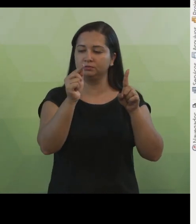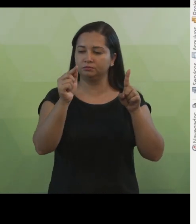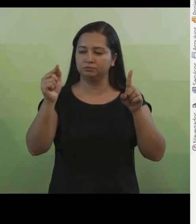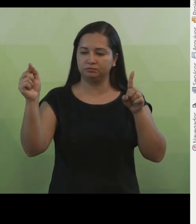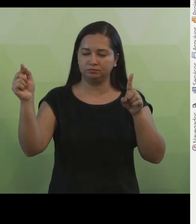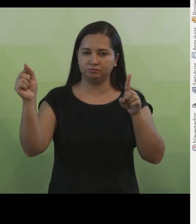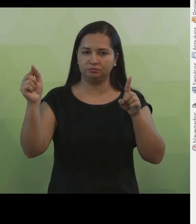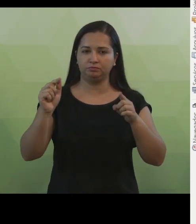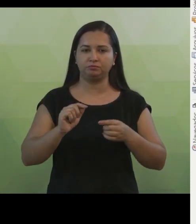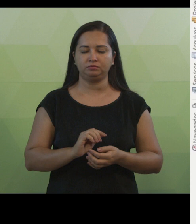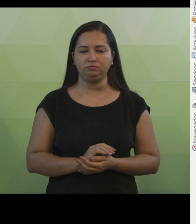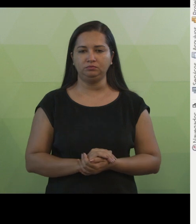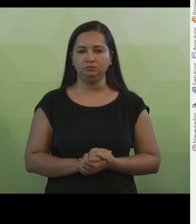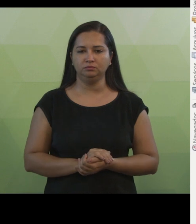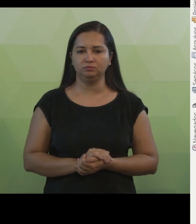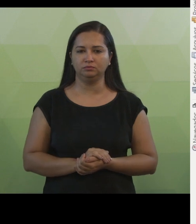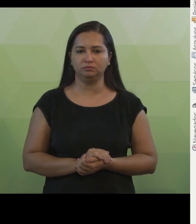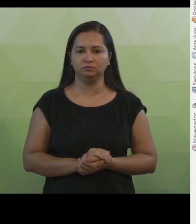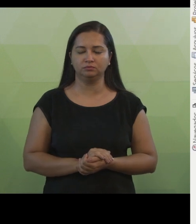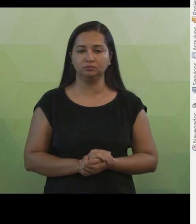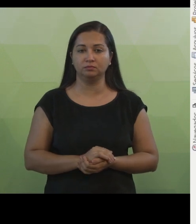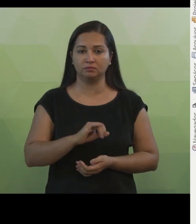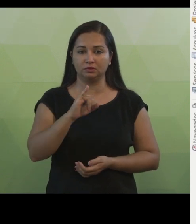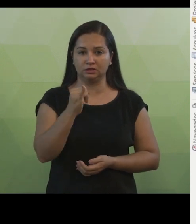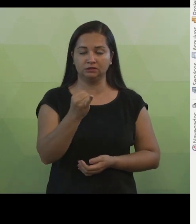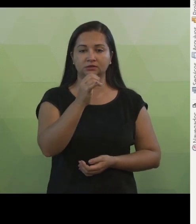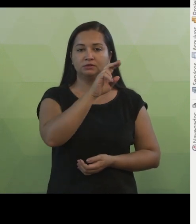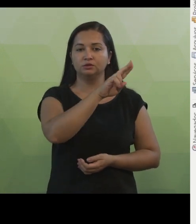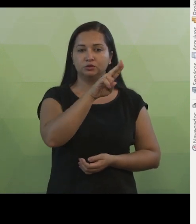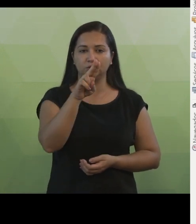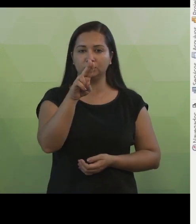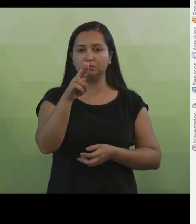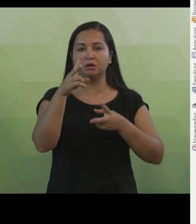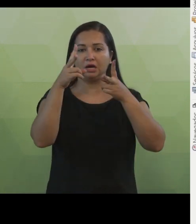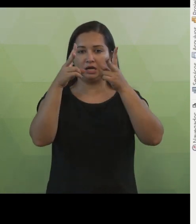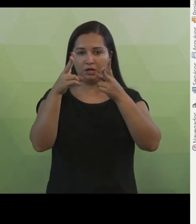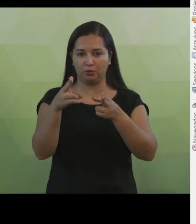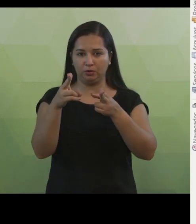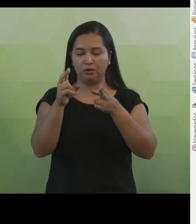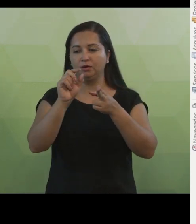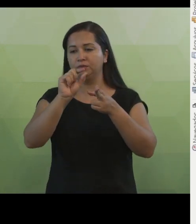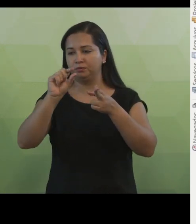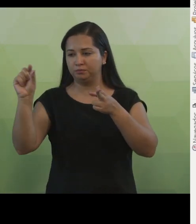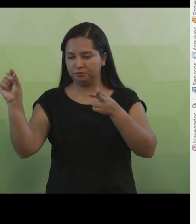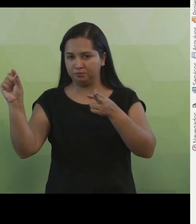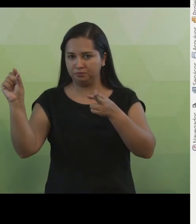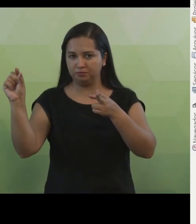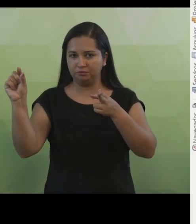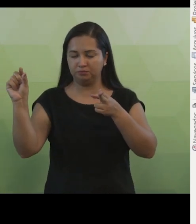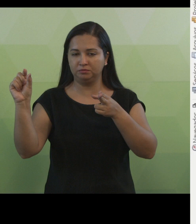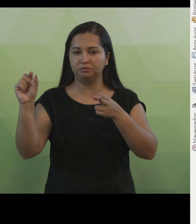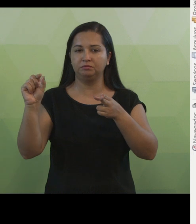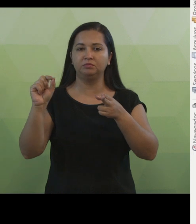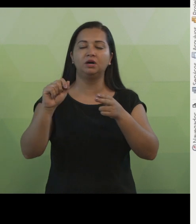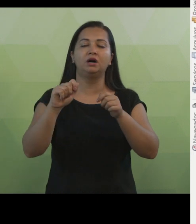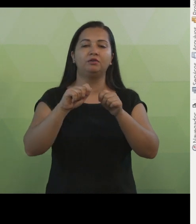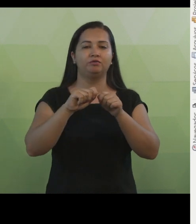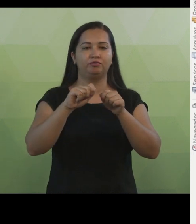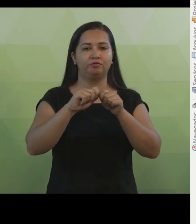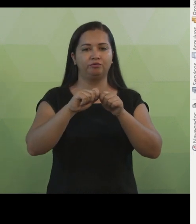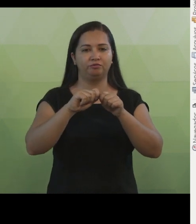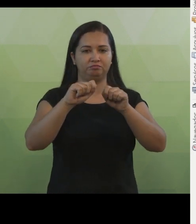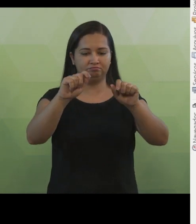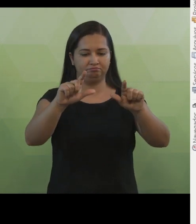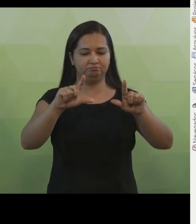que ela tem da linguagem. Então aqui eu vou aproveitar o equals, consigo ver também outro aspecto aqui, que é a descrição de como esse método